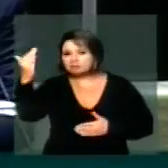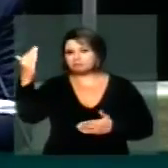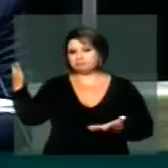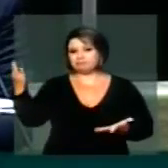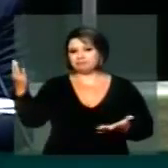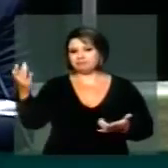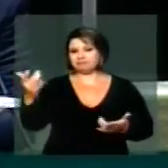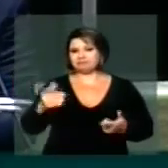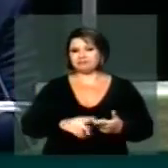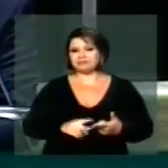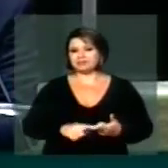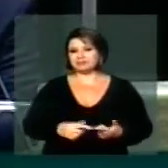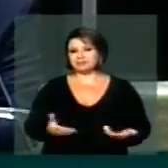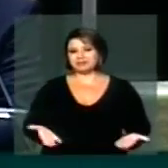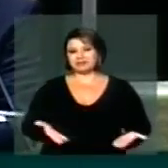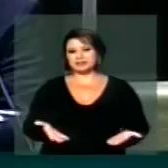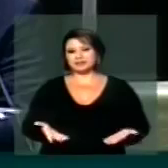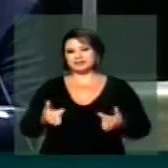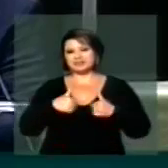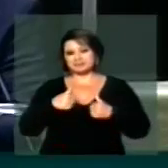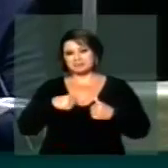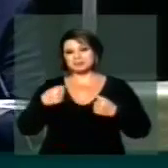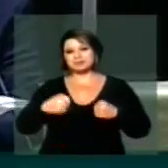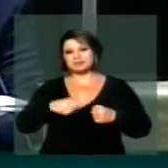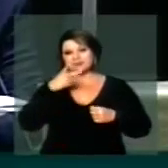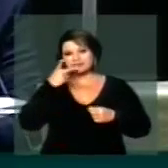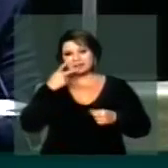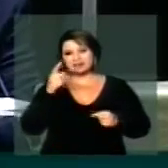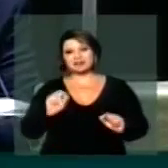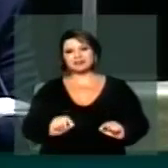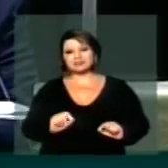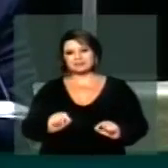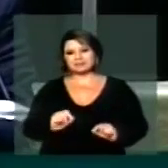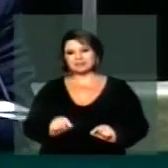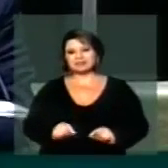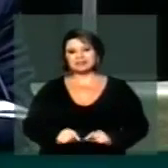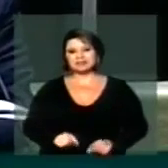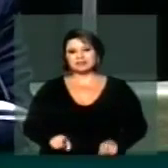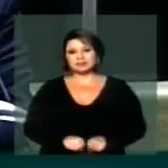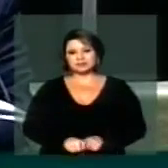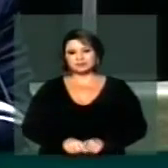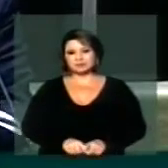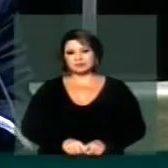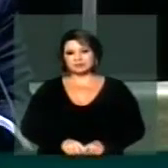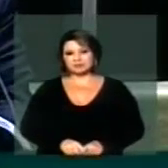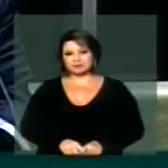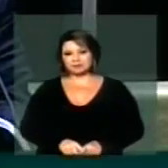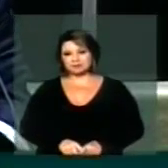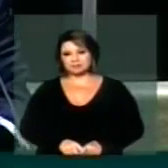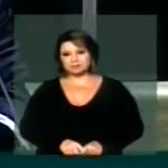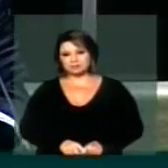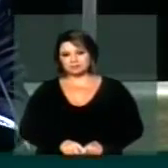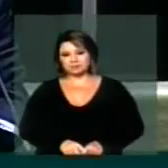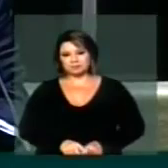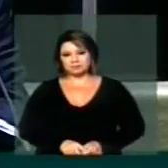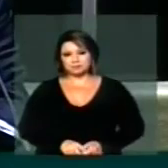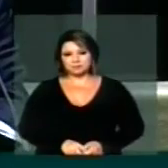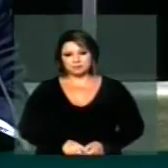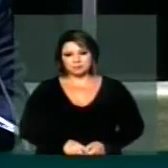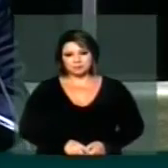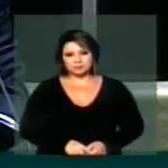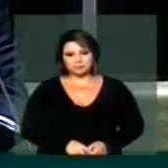surpreendido, mas eu não posso deixar de registrar a coluna do Rio.